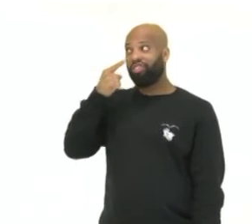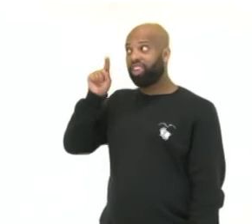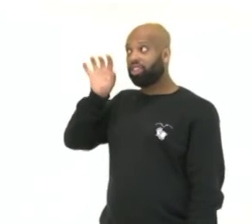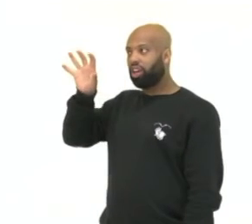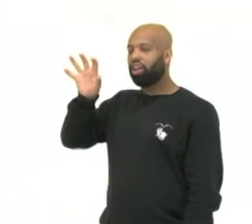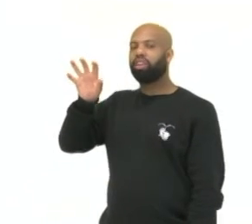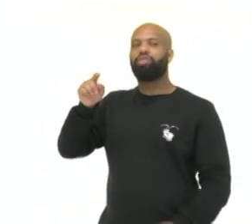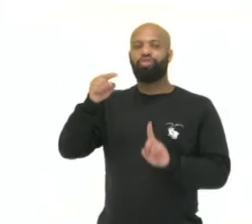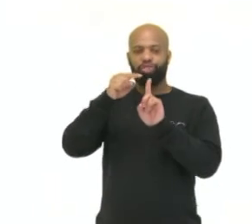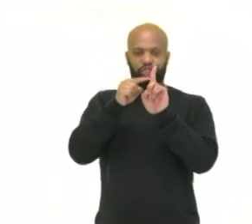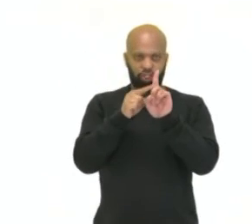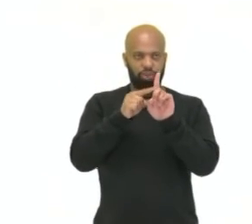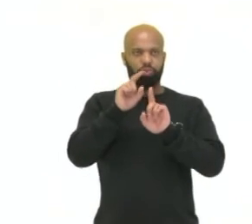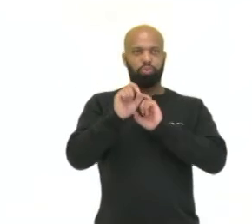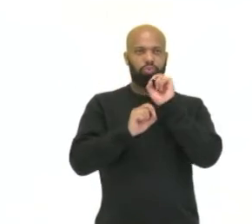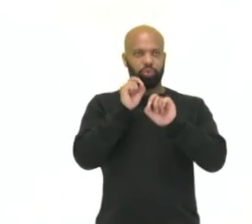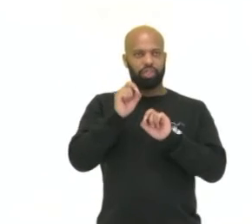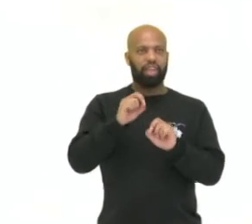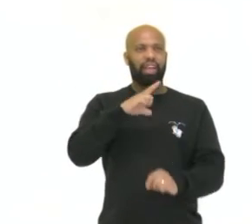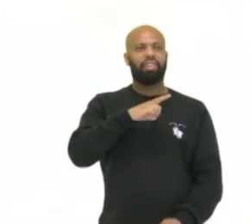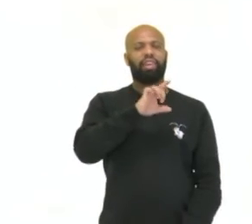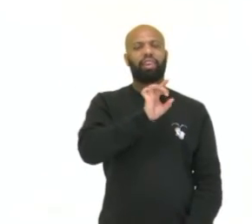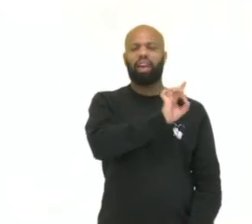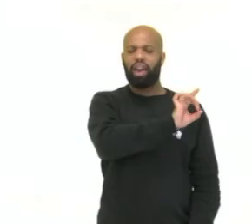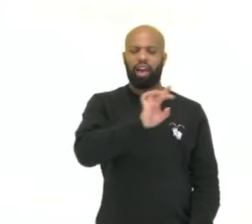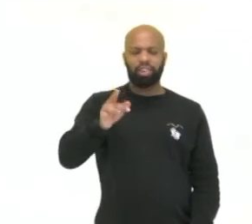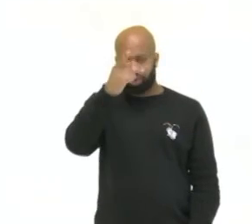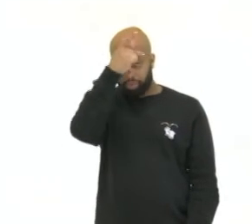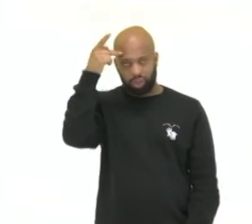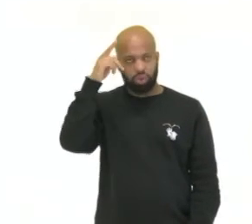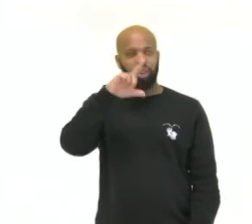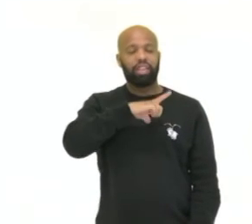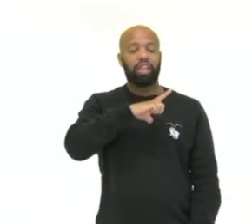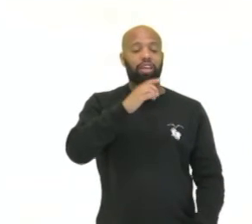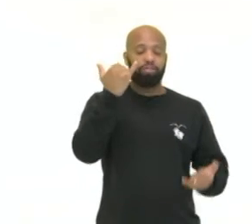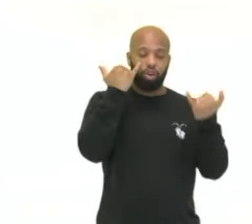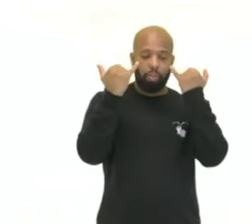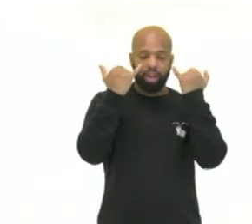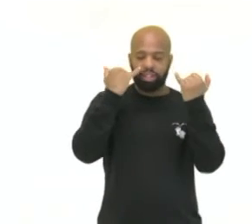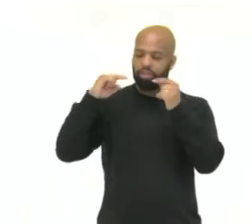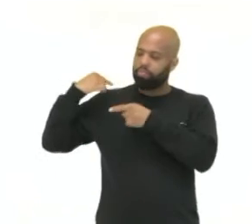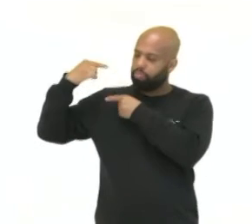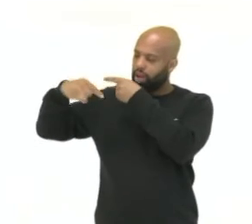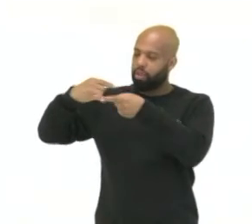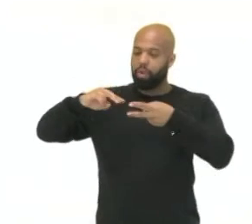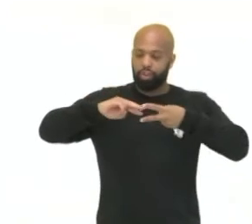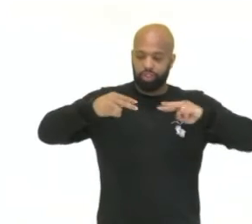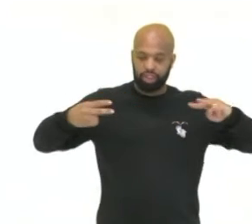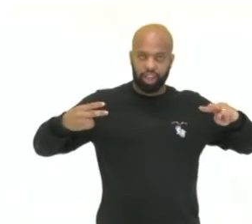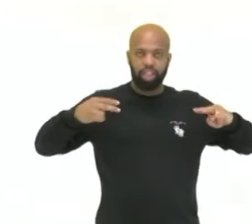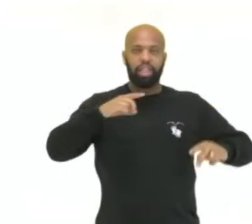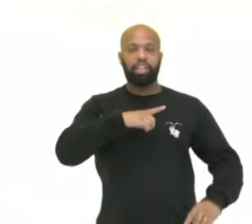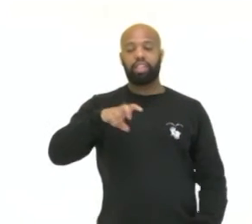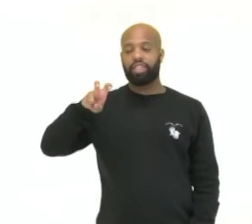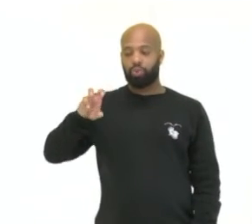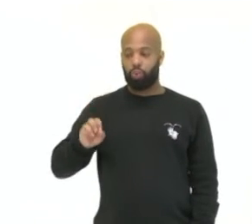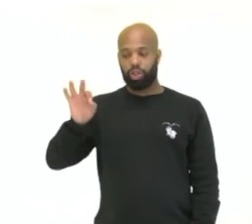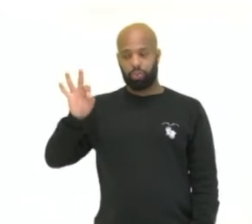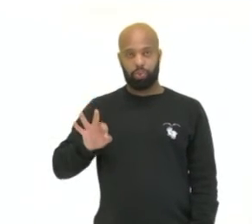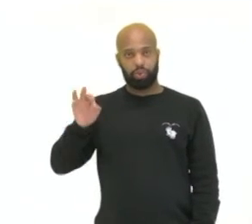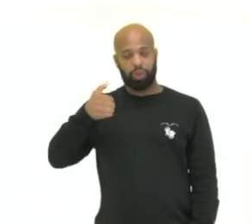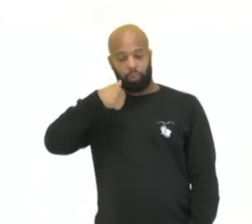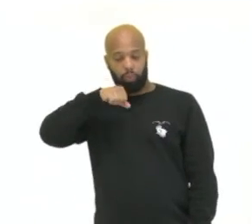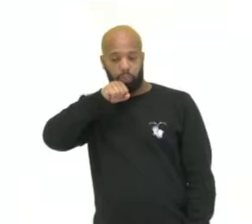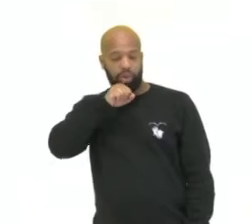como a professora falou, cada um de nós recebemos as informações genéticas, metade pai, metade